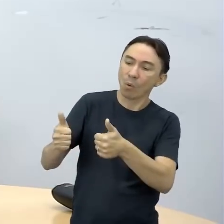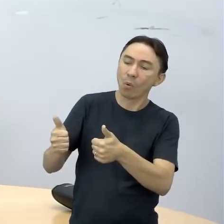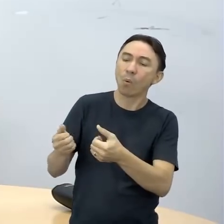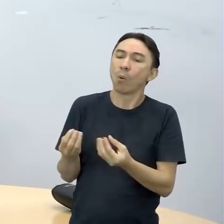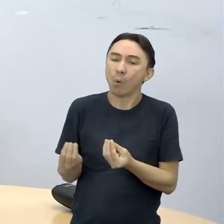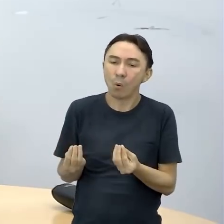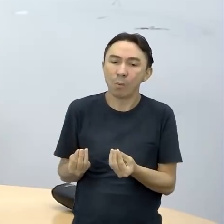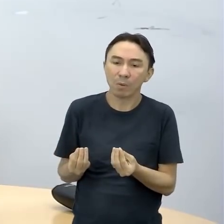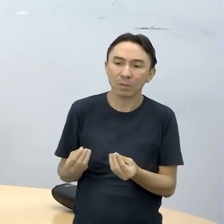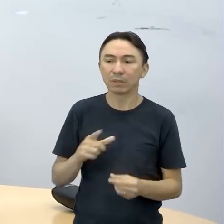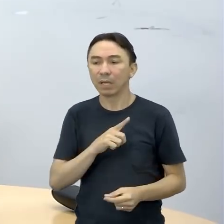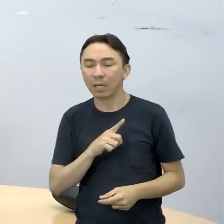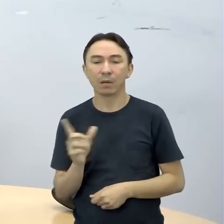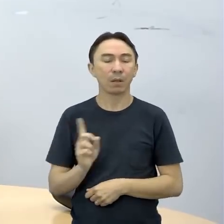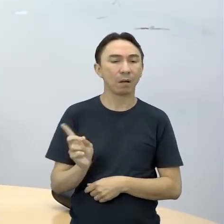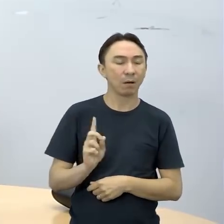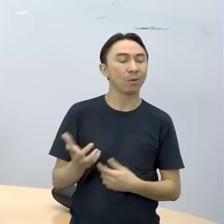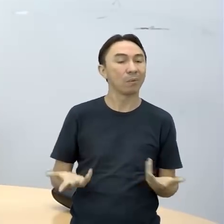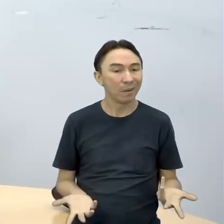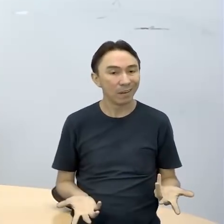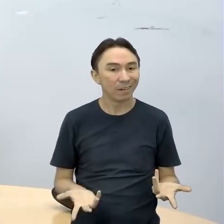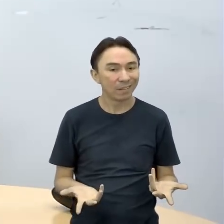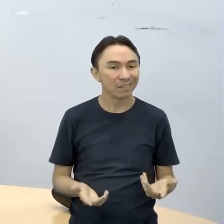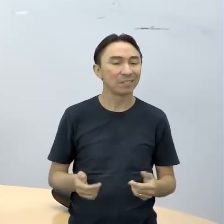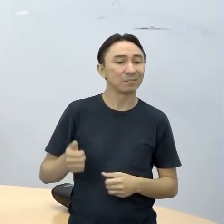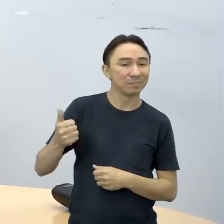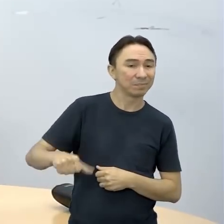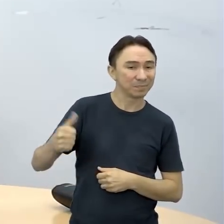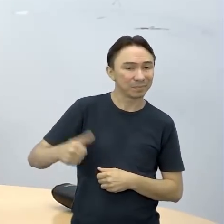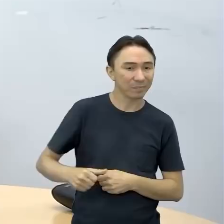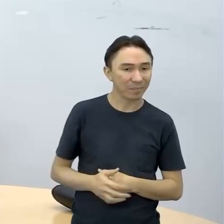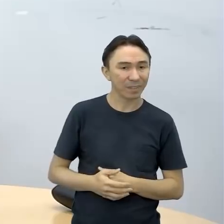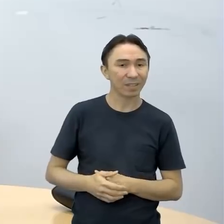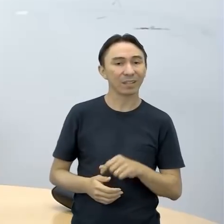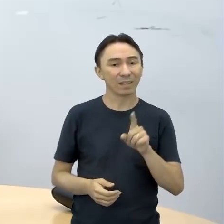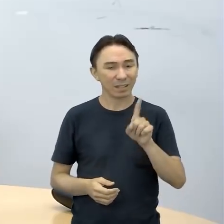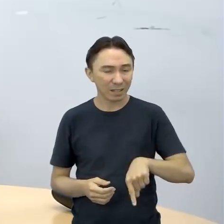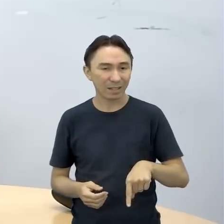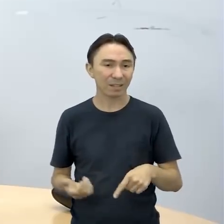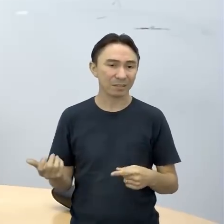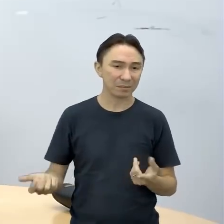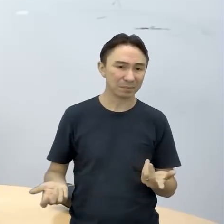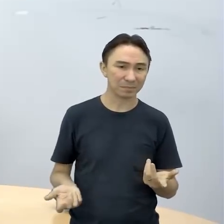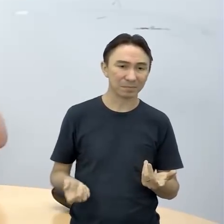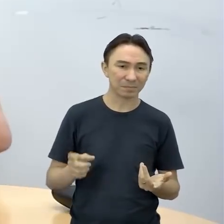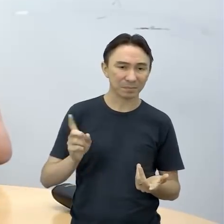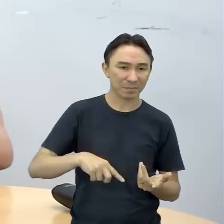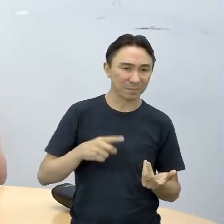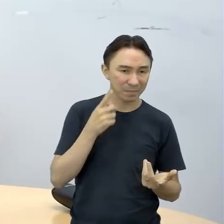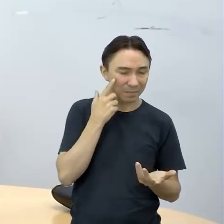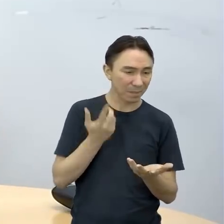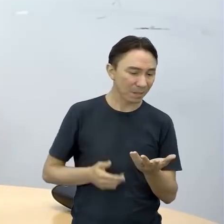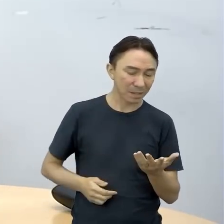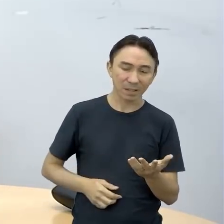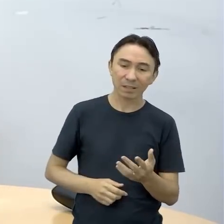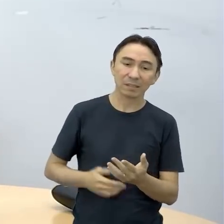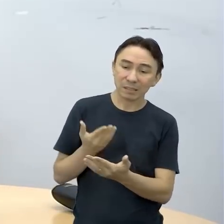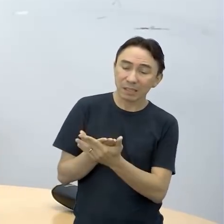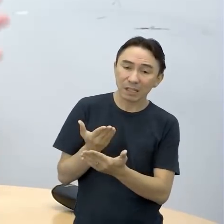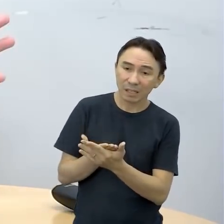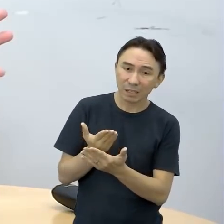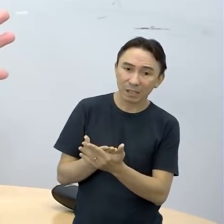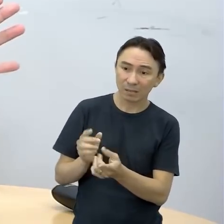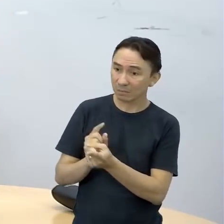Aquele exemplo que eu falei para vocês, né, que a gente promove uma sala de aula invertida, dá os QR Codes, pede para eles estudarem.